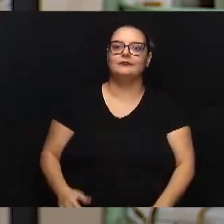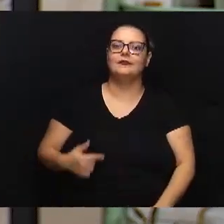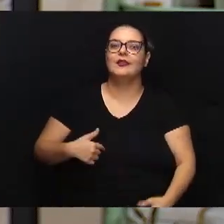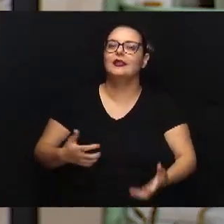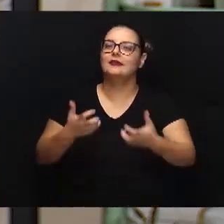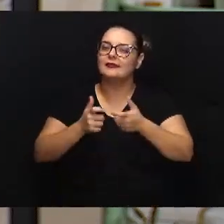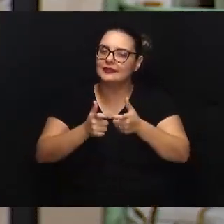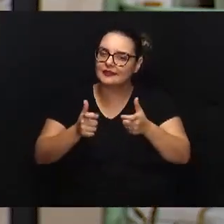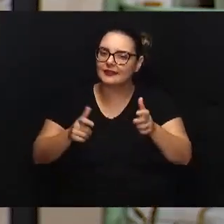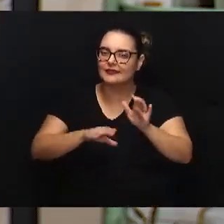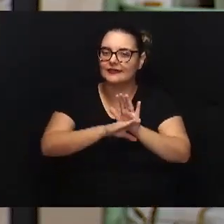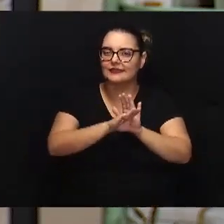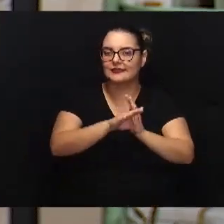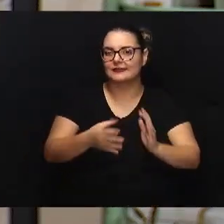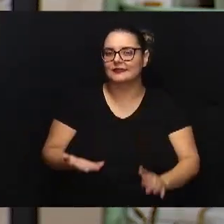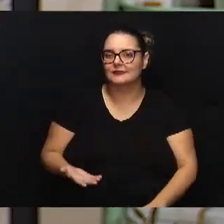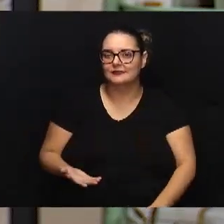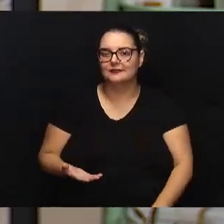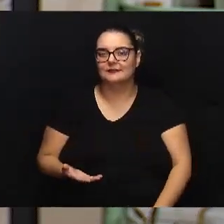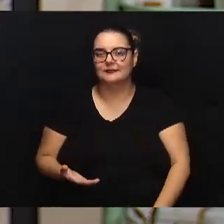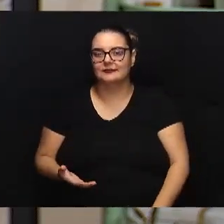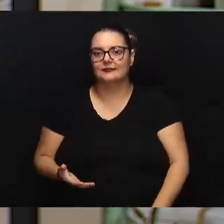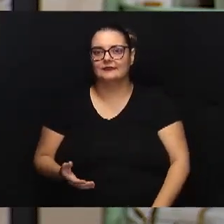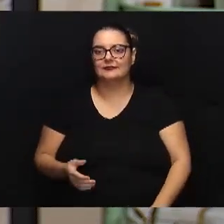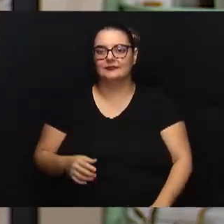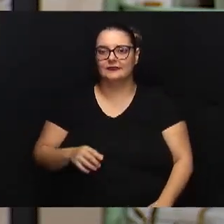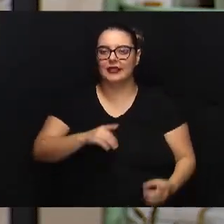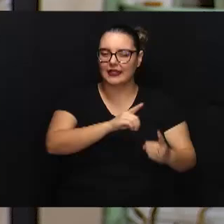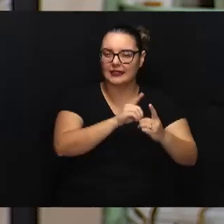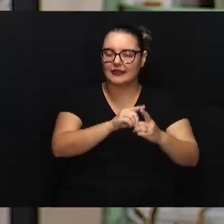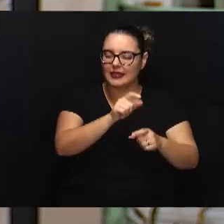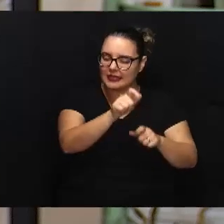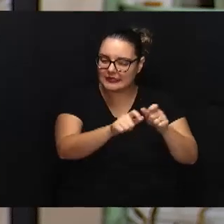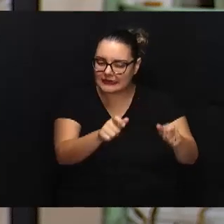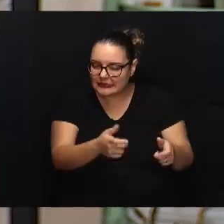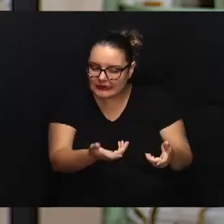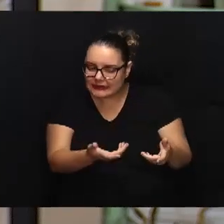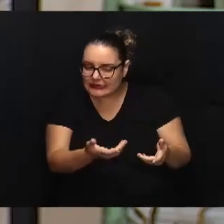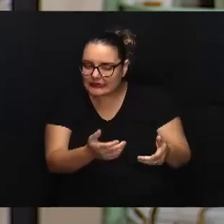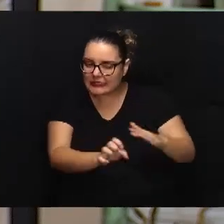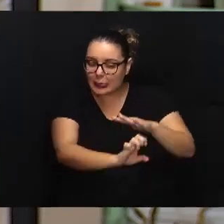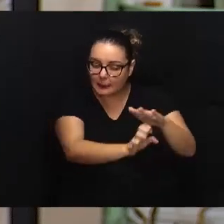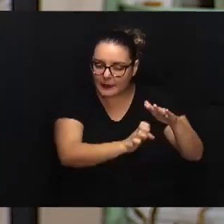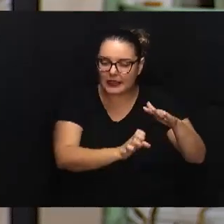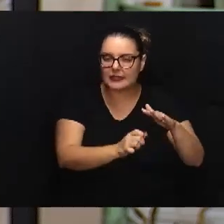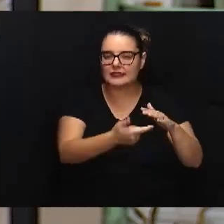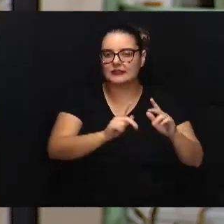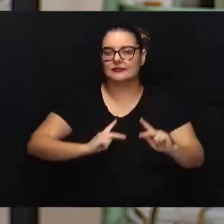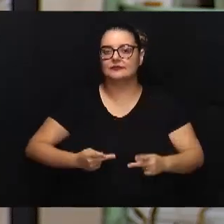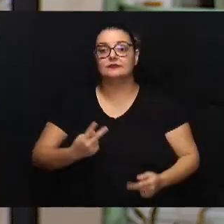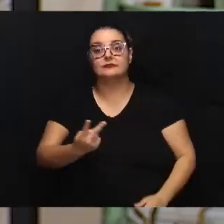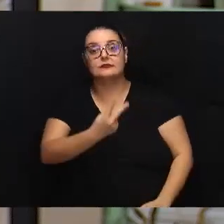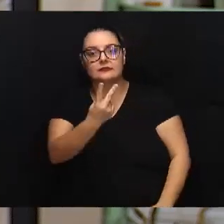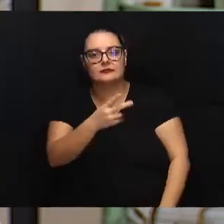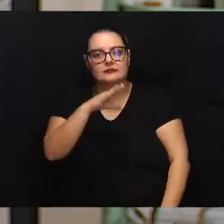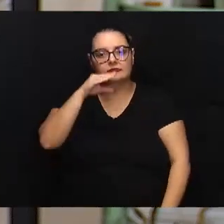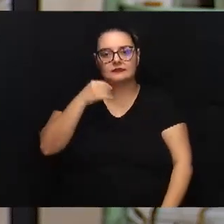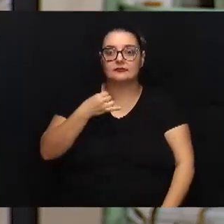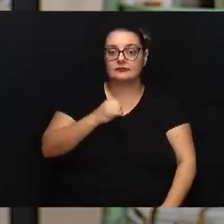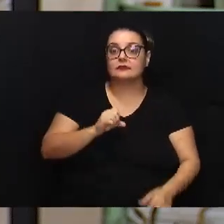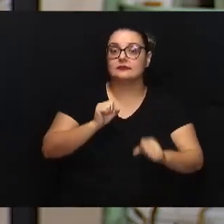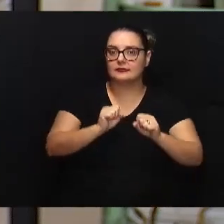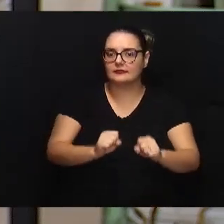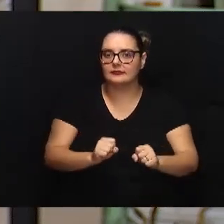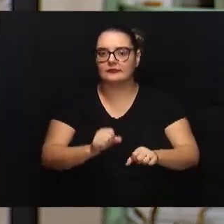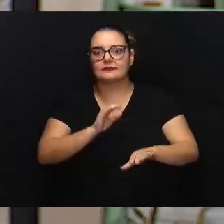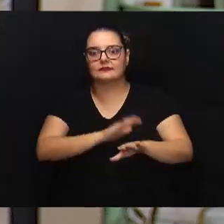para pegar essas que não são tão humanas, sabe? Para que elas valorizem os funcionários. Então, se eu pudesse fazer uma ação para